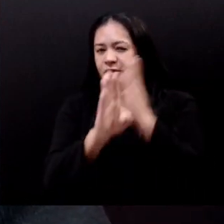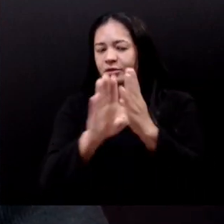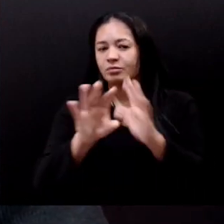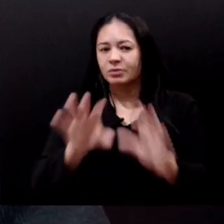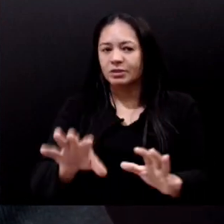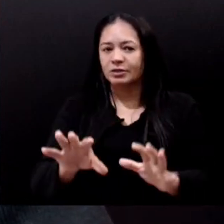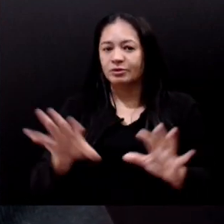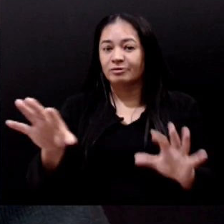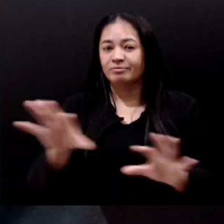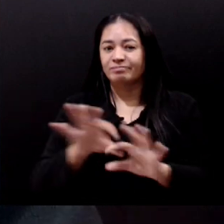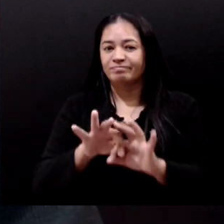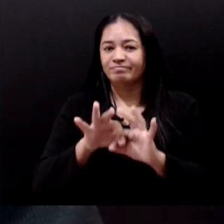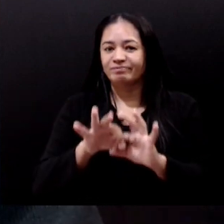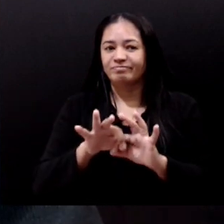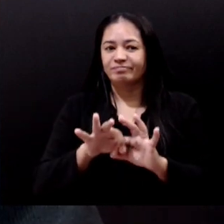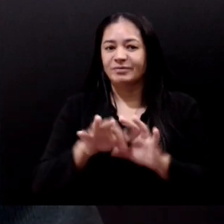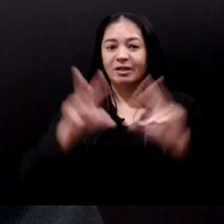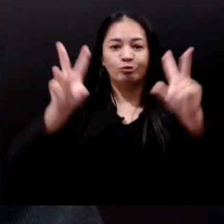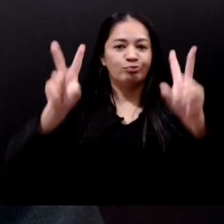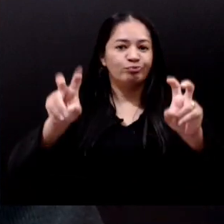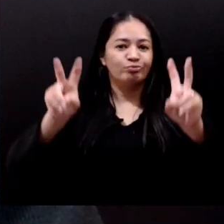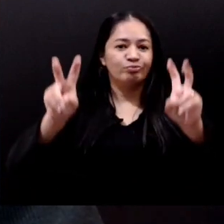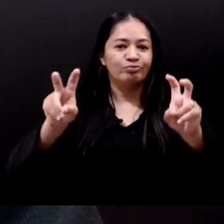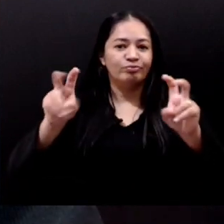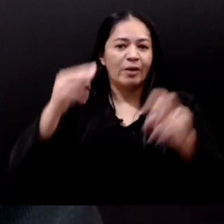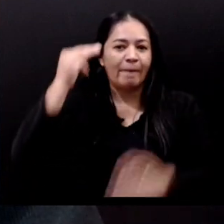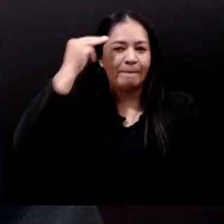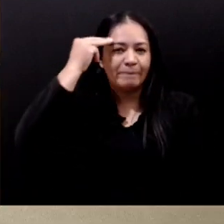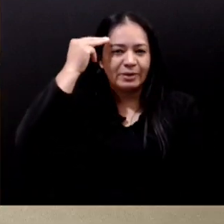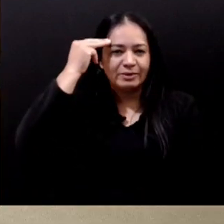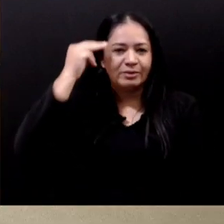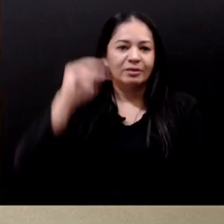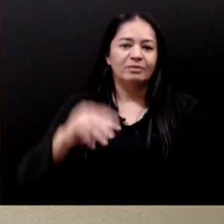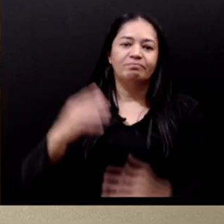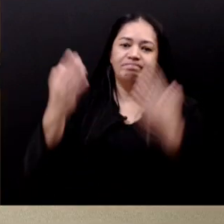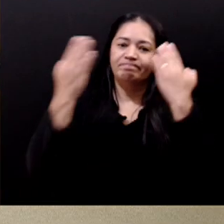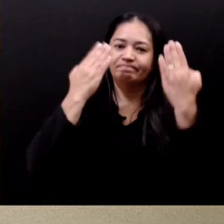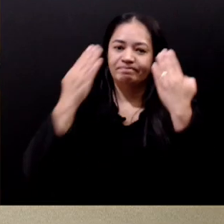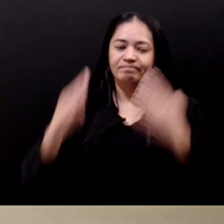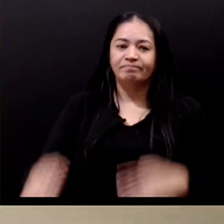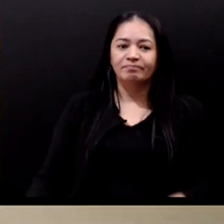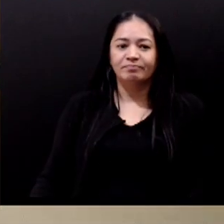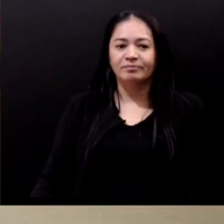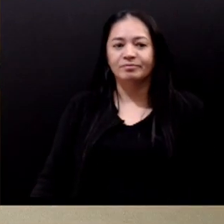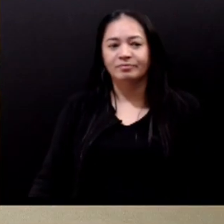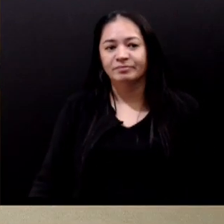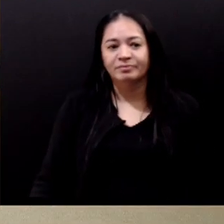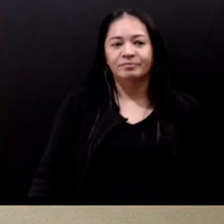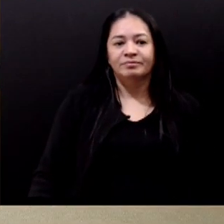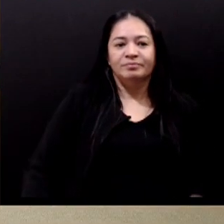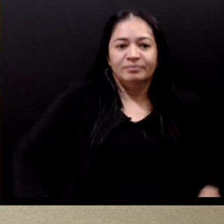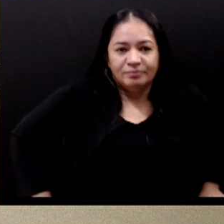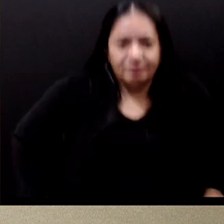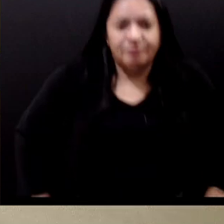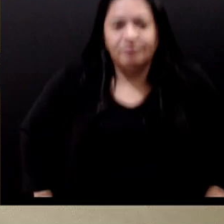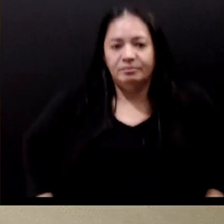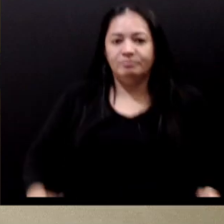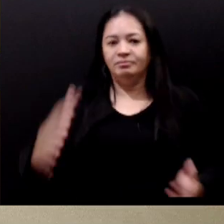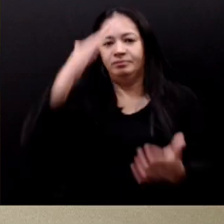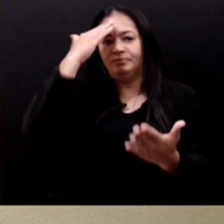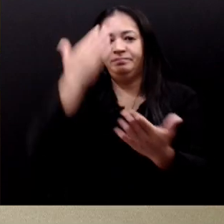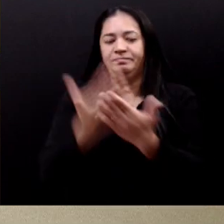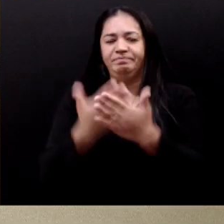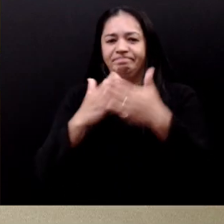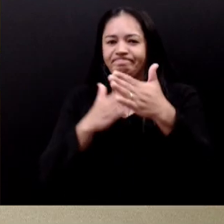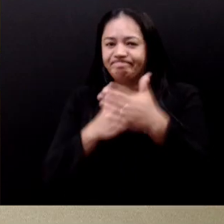às questões mentais, às questões Exatamente. psicológicas. Crenças limitantes, Crenças né, limitantes, coisas exato. que amarram e que às vezes a